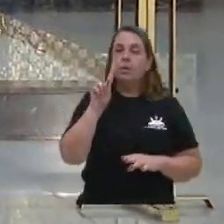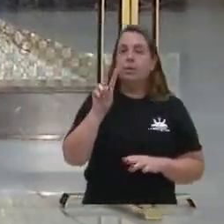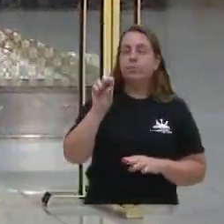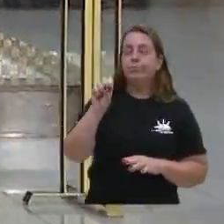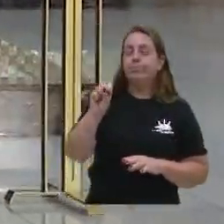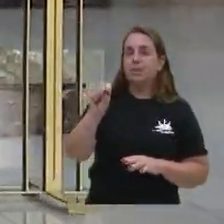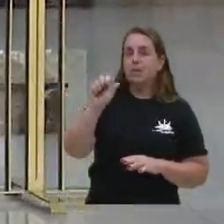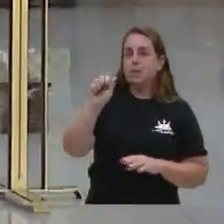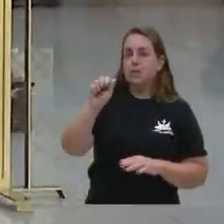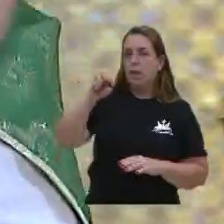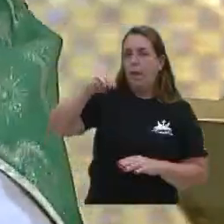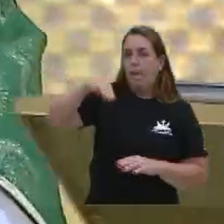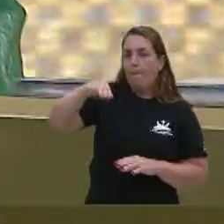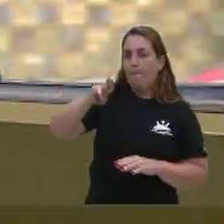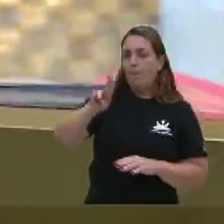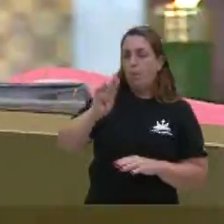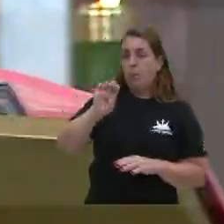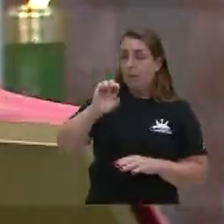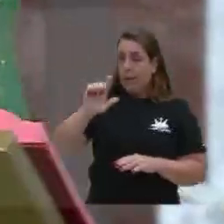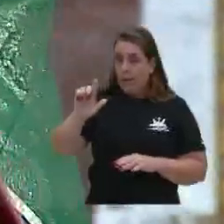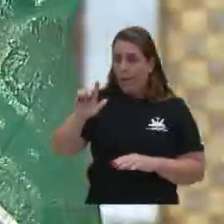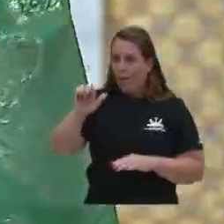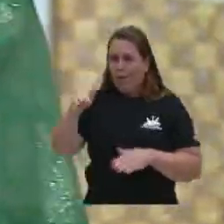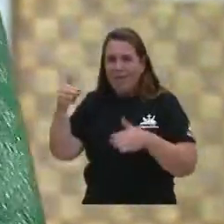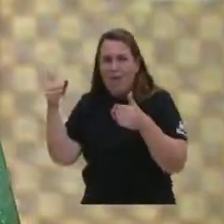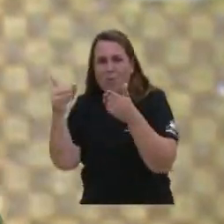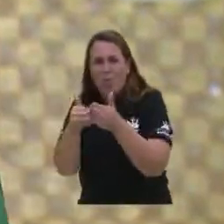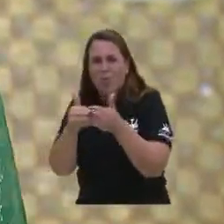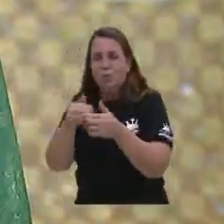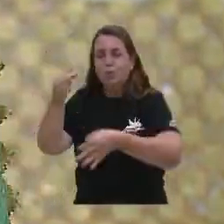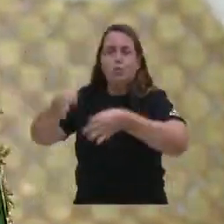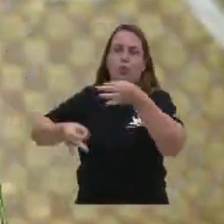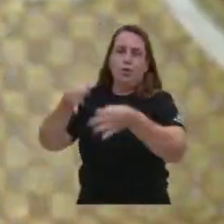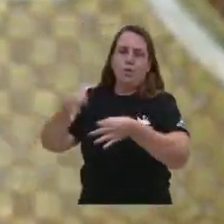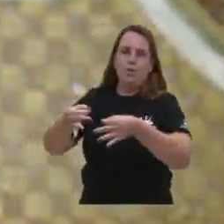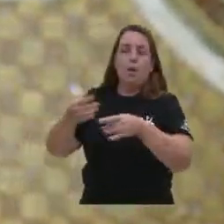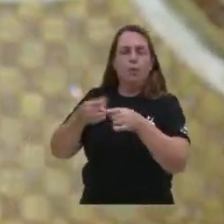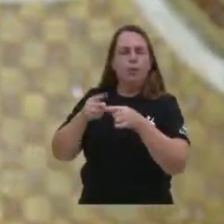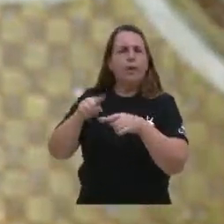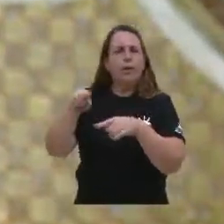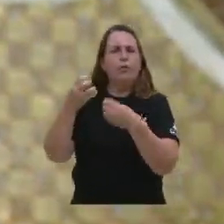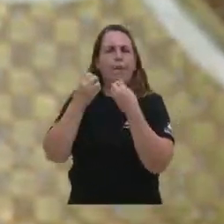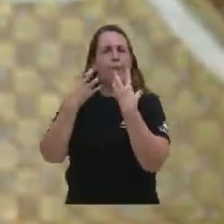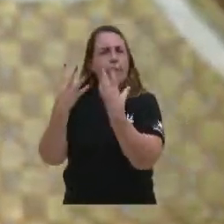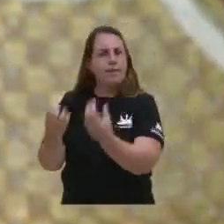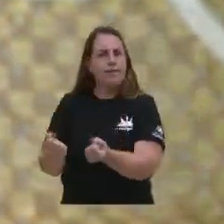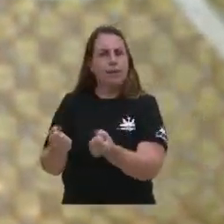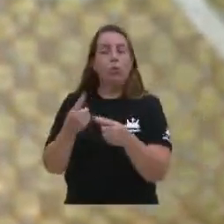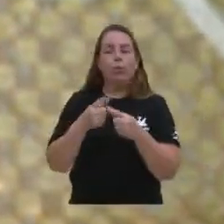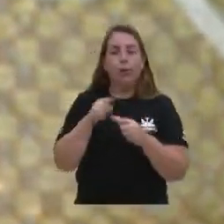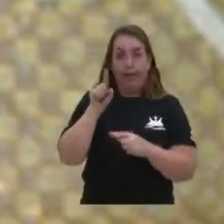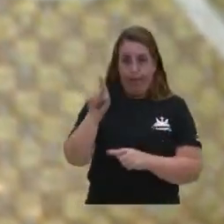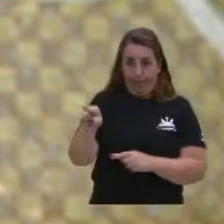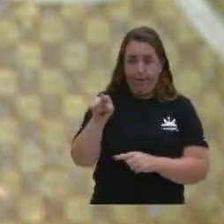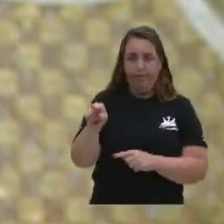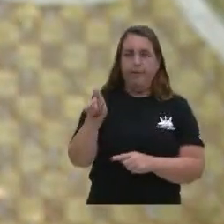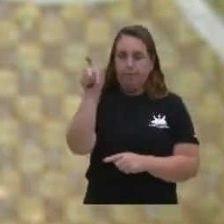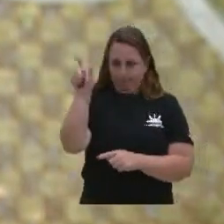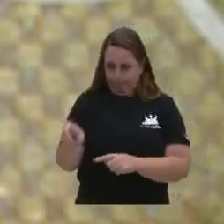dos juízes, então é um homem que foi muito bem aceito. Por quê? Porque ele passava de cidade em